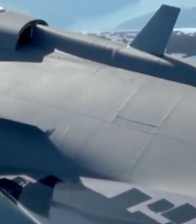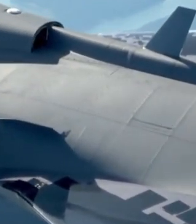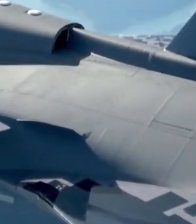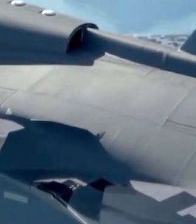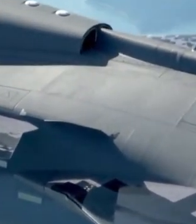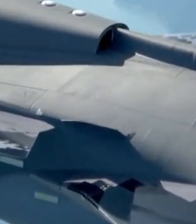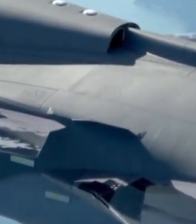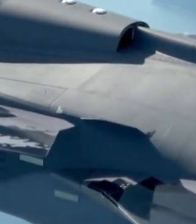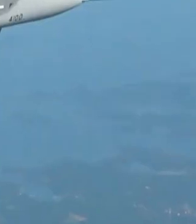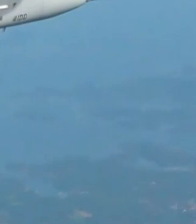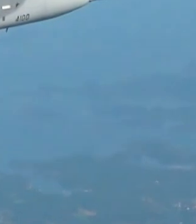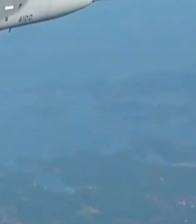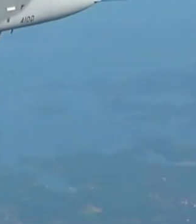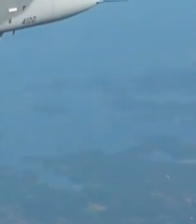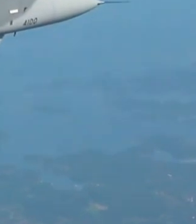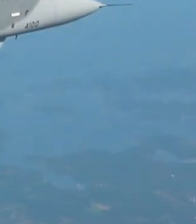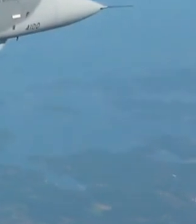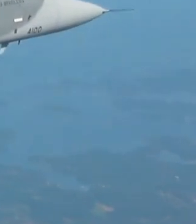Legenda Zanotto